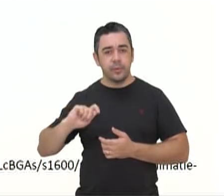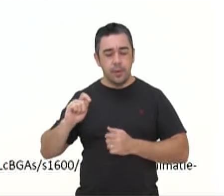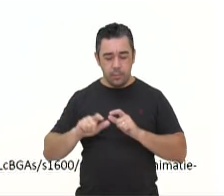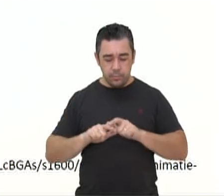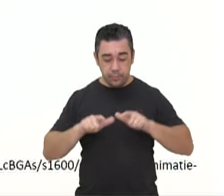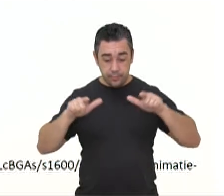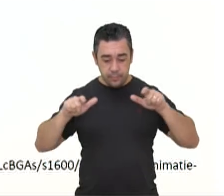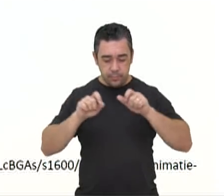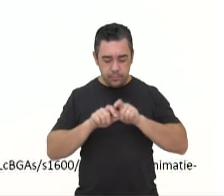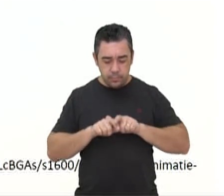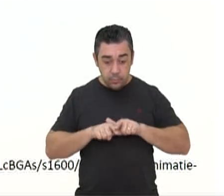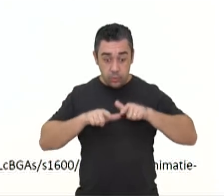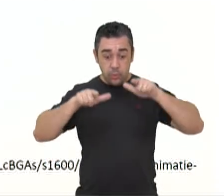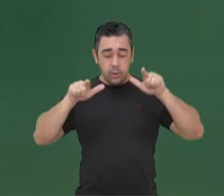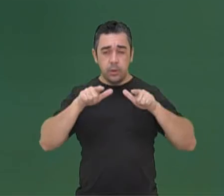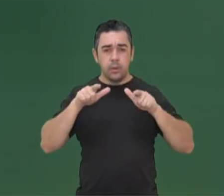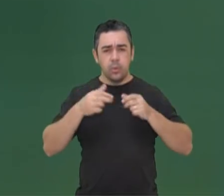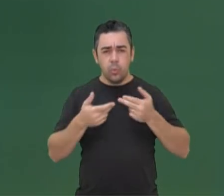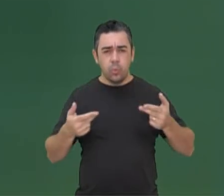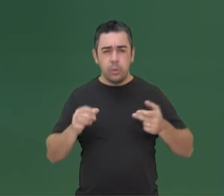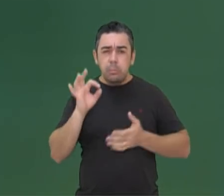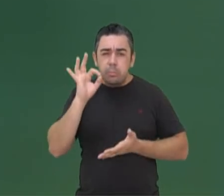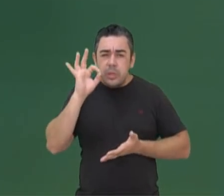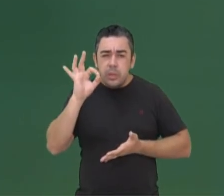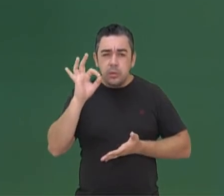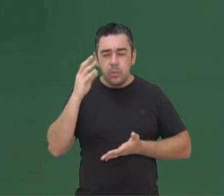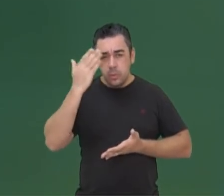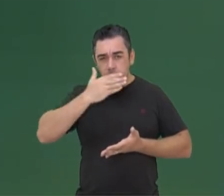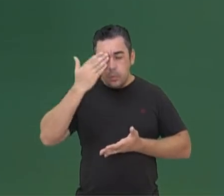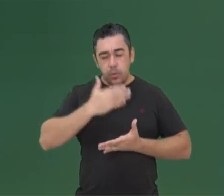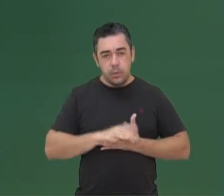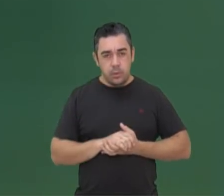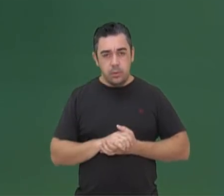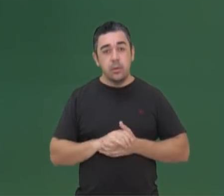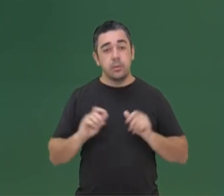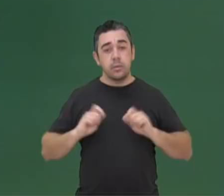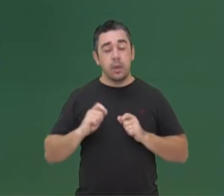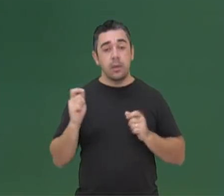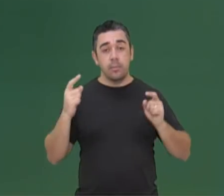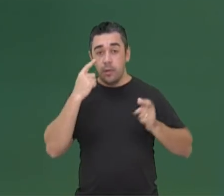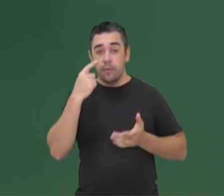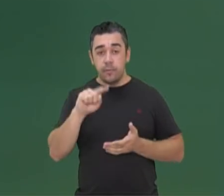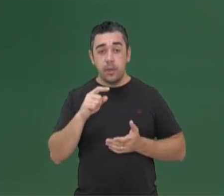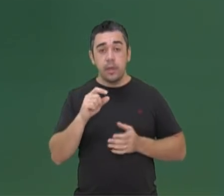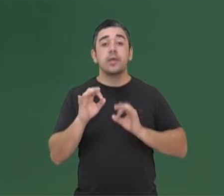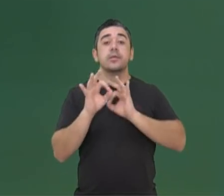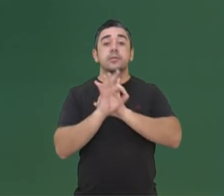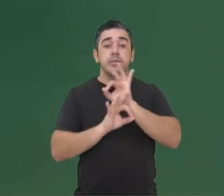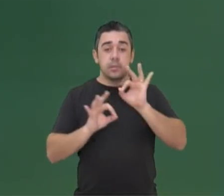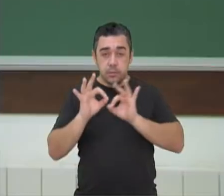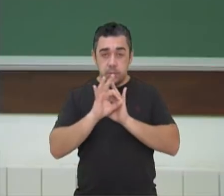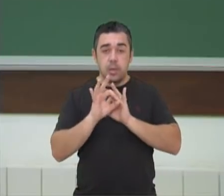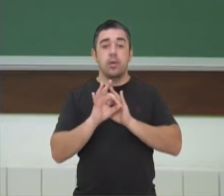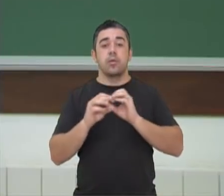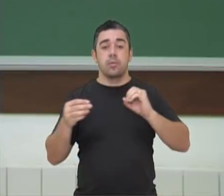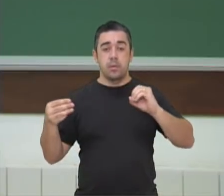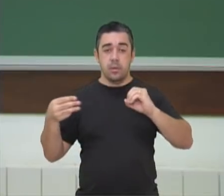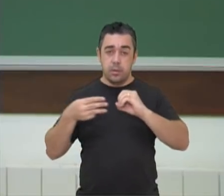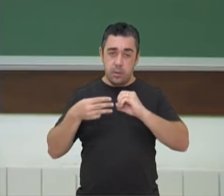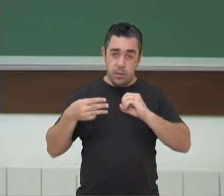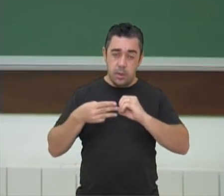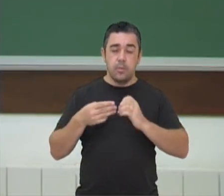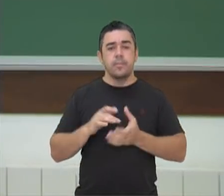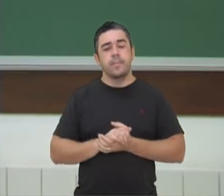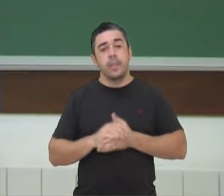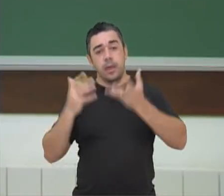a imagem de pequenos objetos. Então, com o microscópio eu posso visualizar células,